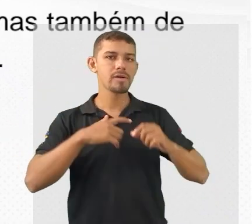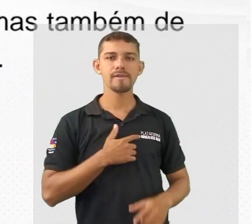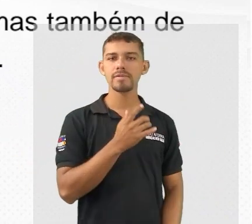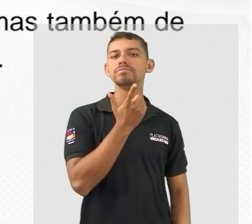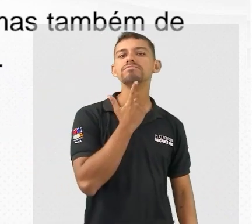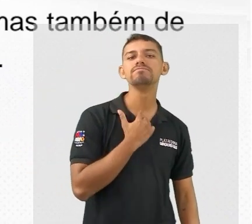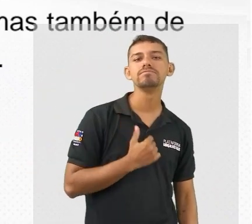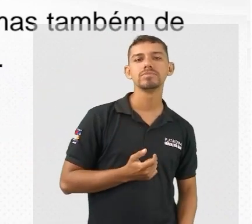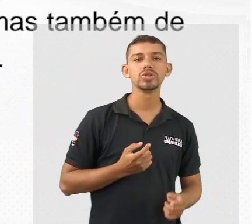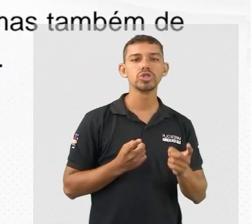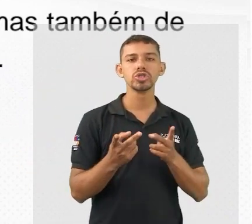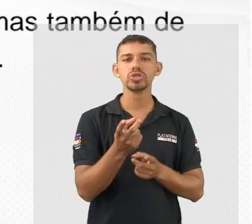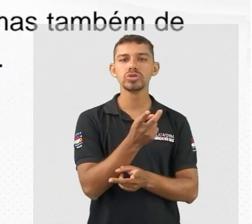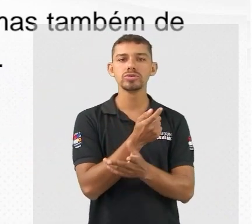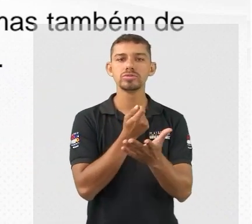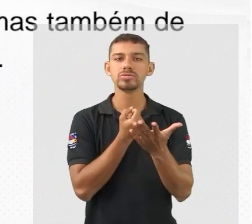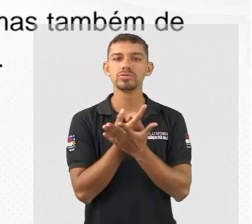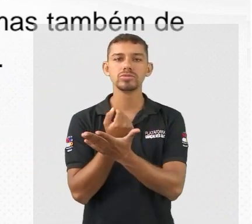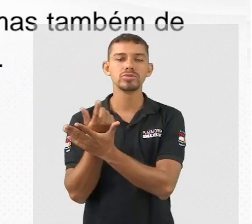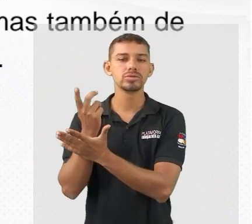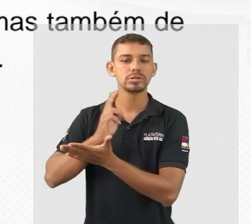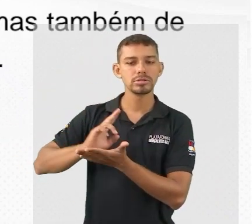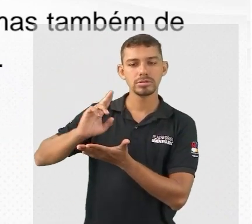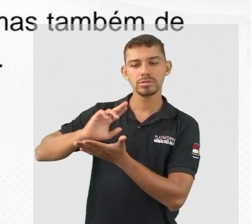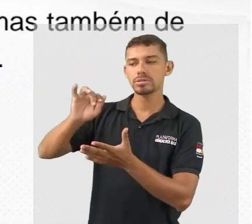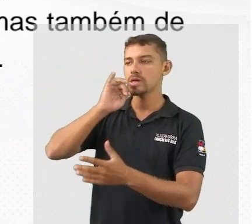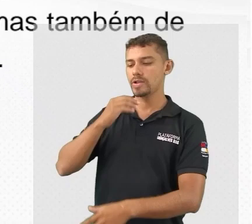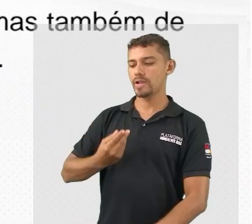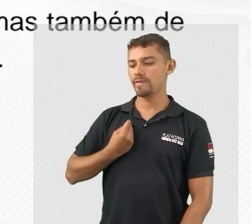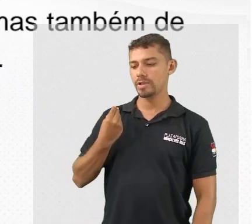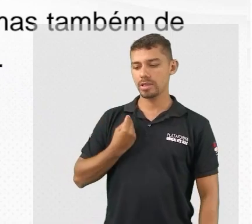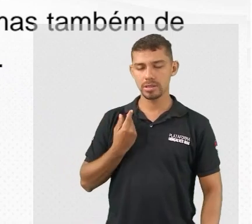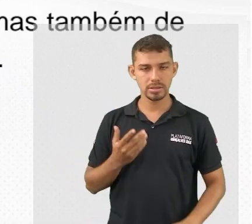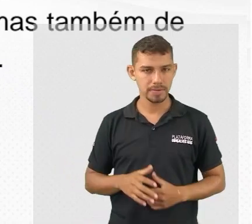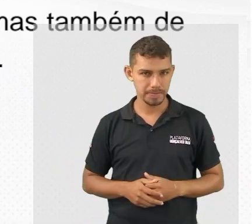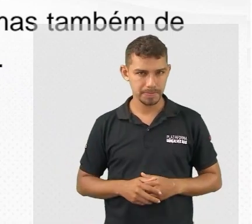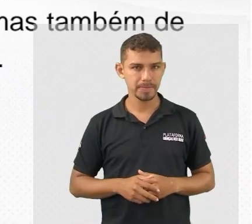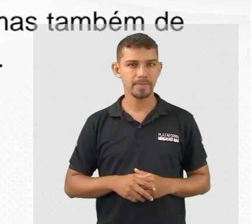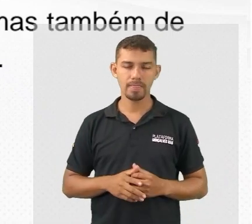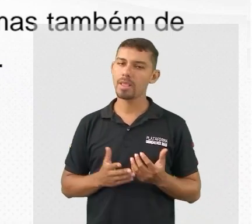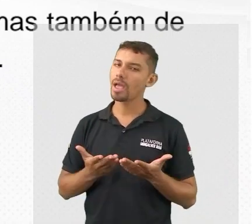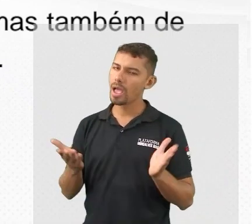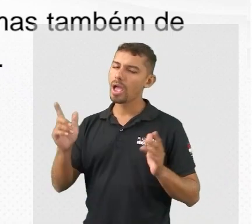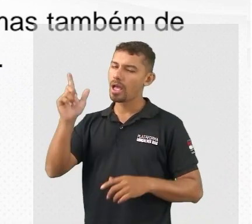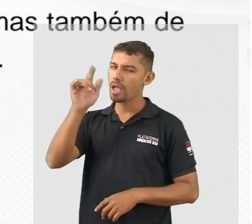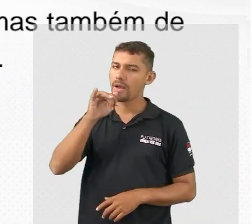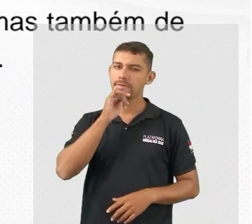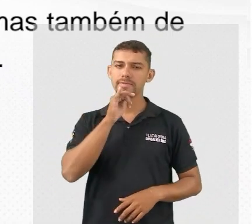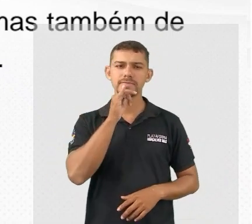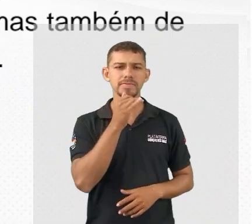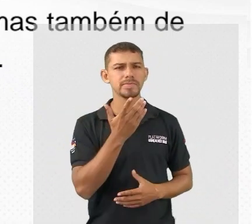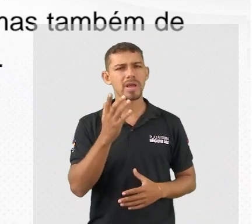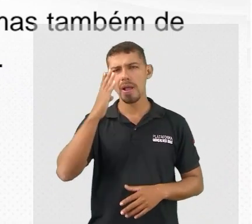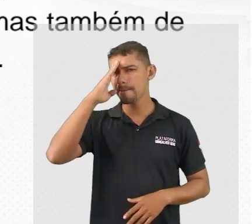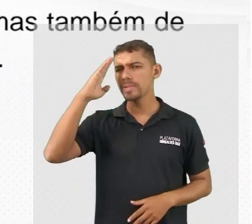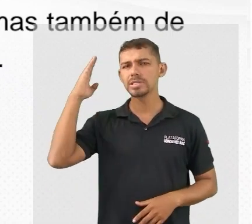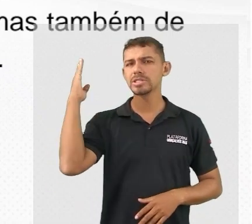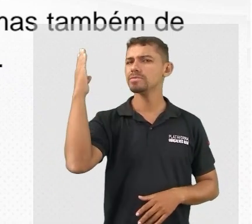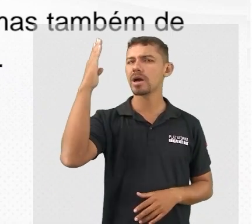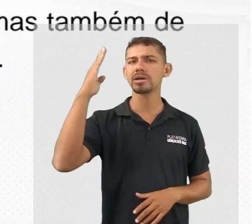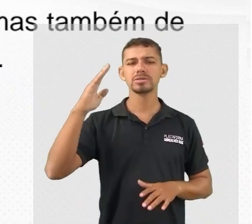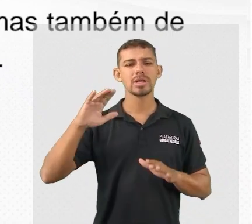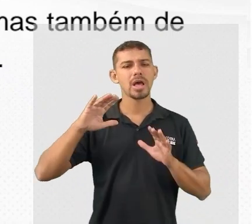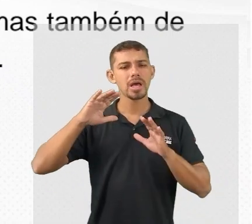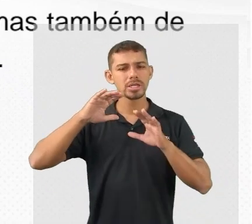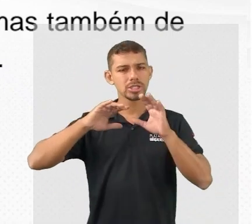desejos de consumo, né, o consumismo como um valor de vida, tá? Esses seriam, né, um dos principais efeitos da